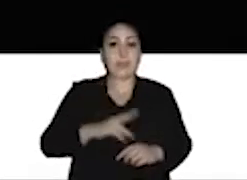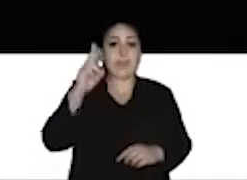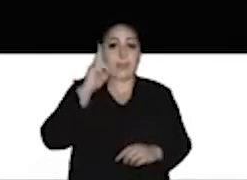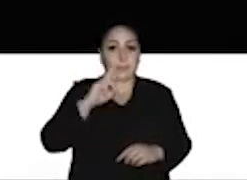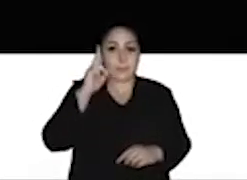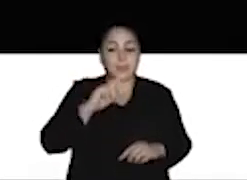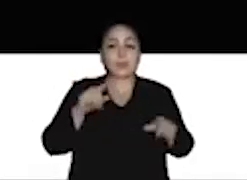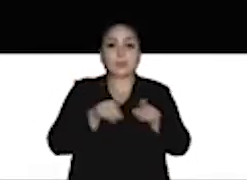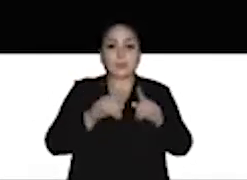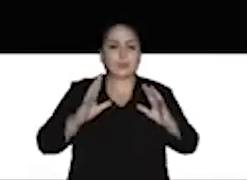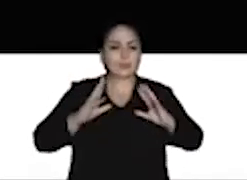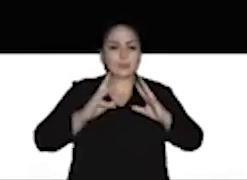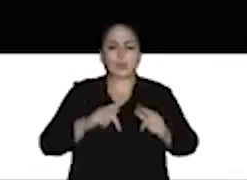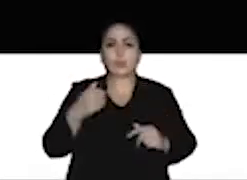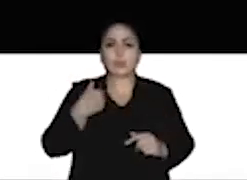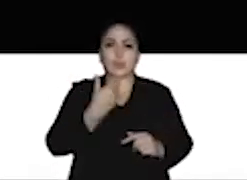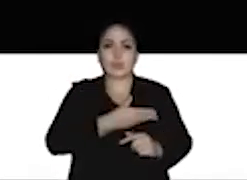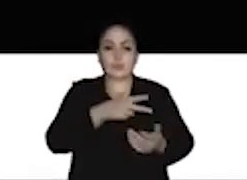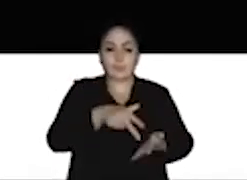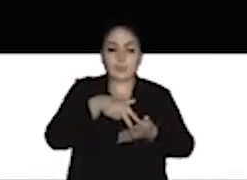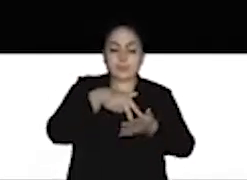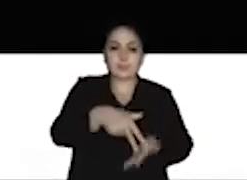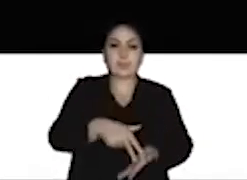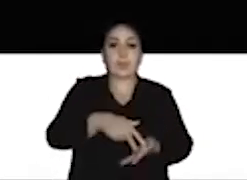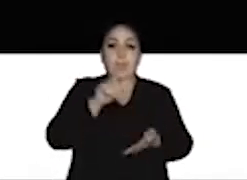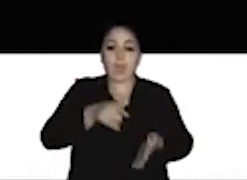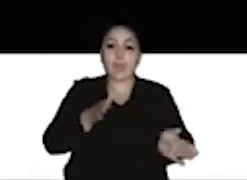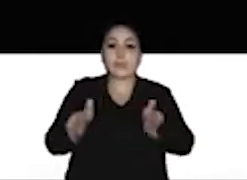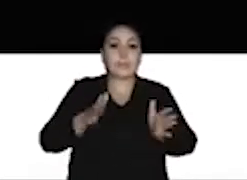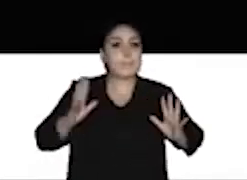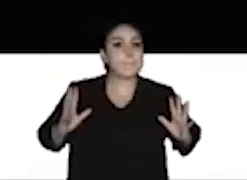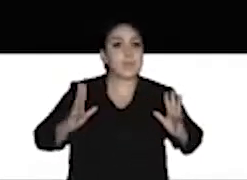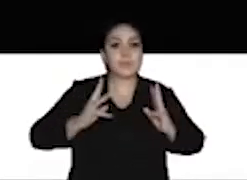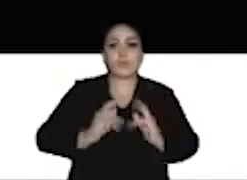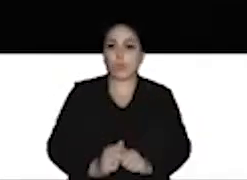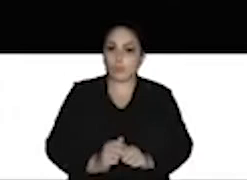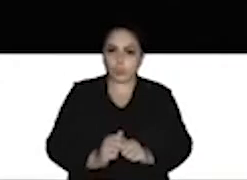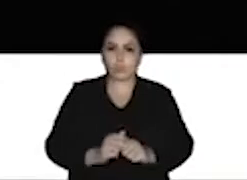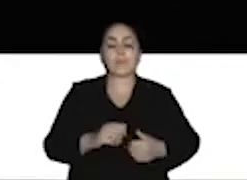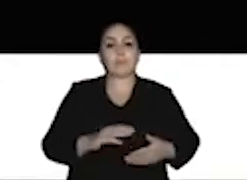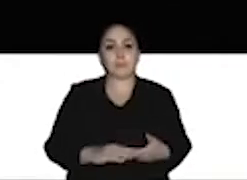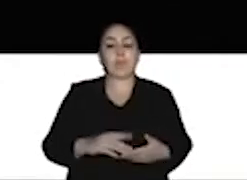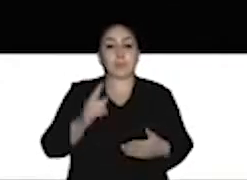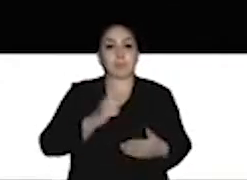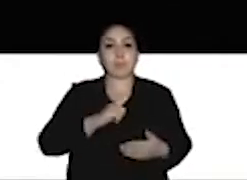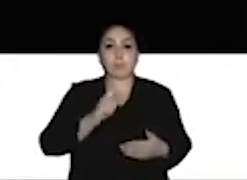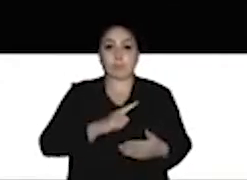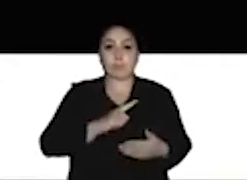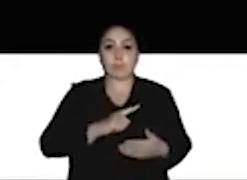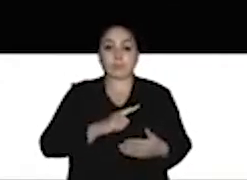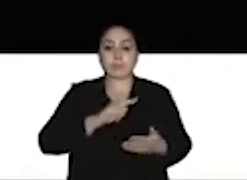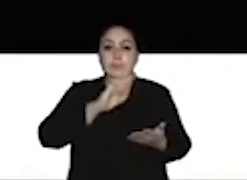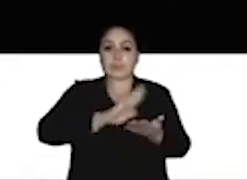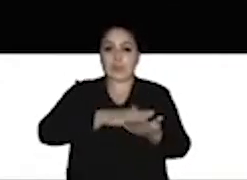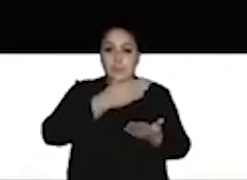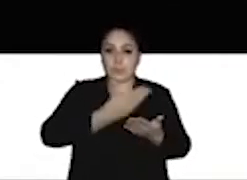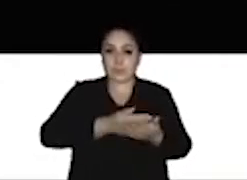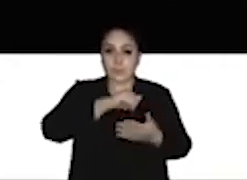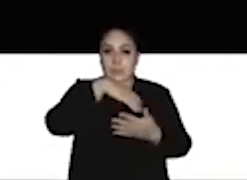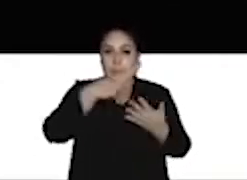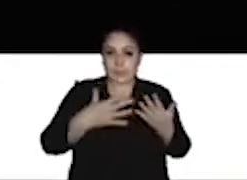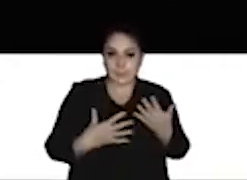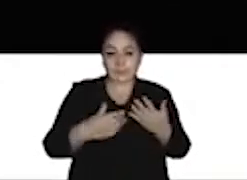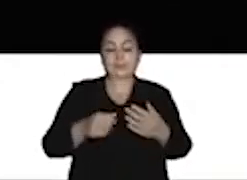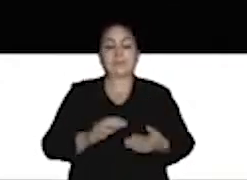Lembrando que todos os nossos espetáculos são acessíveis a todos, pois possuímos aqui tradução simultânea